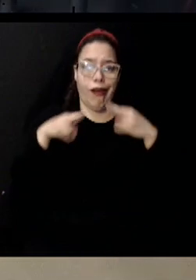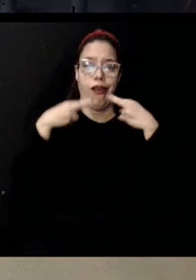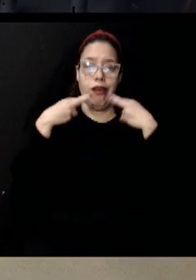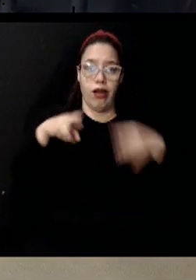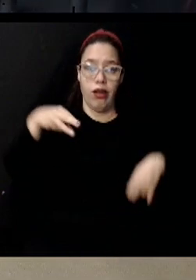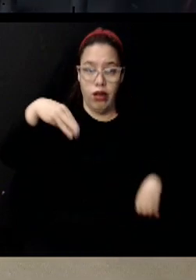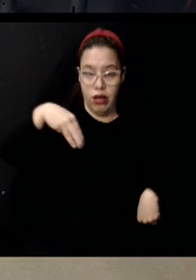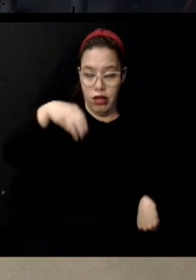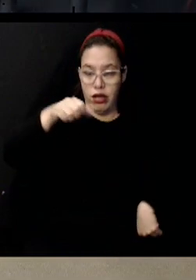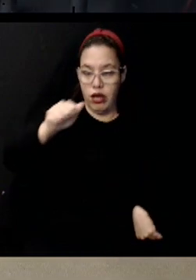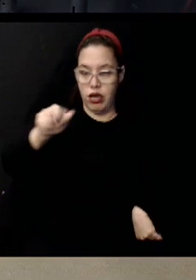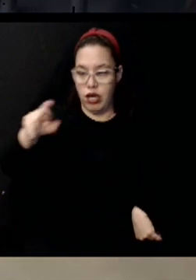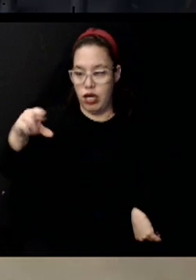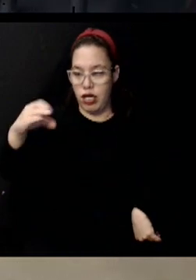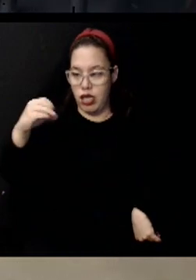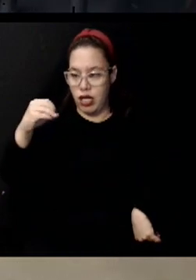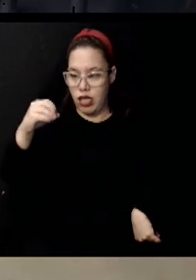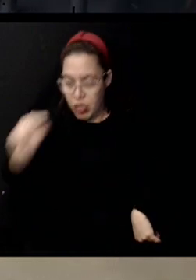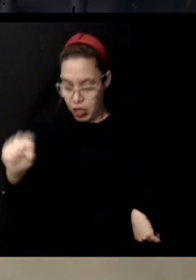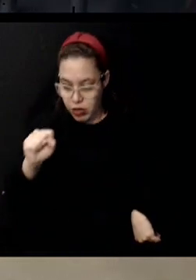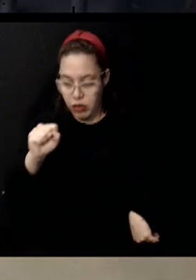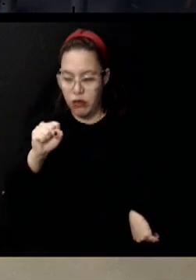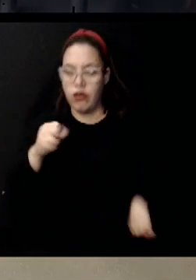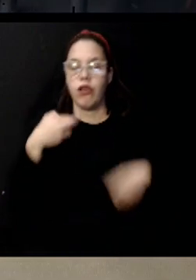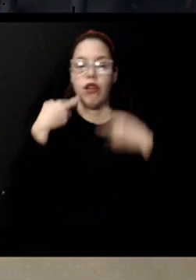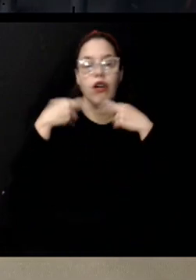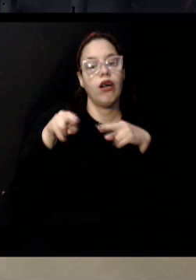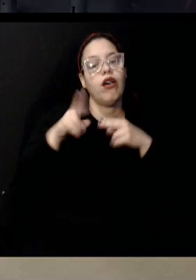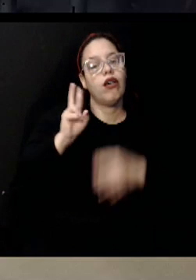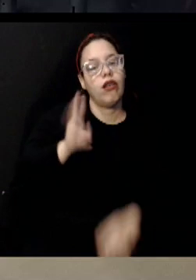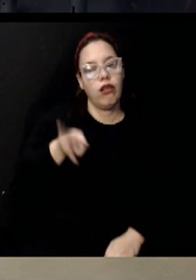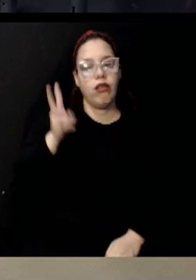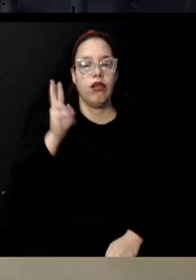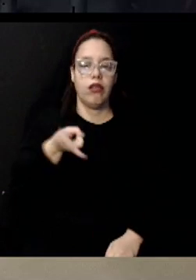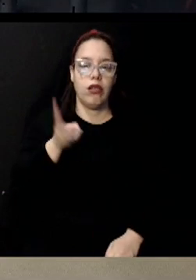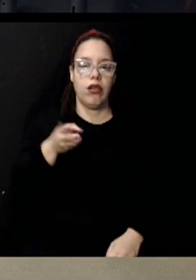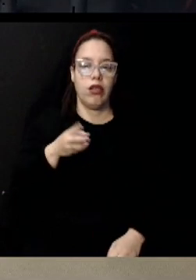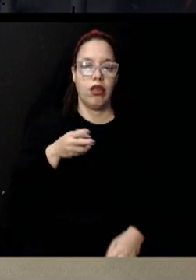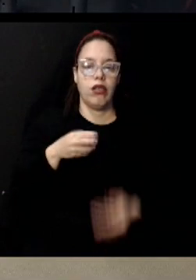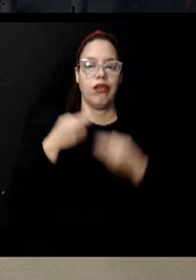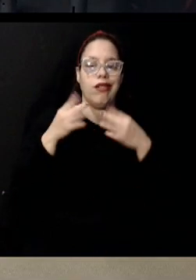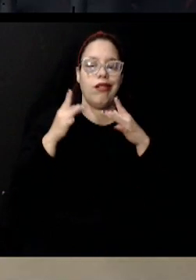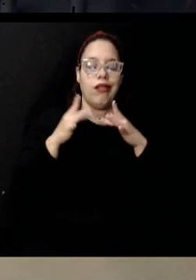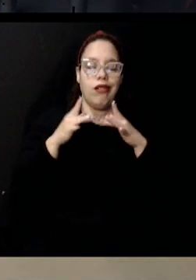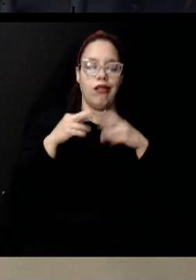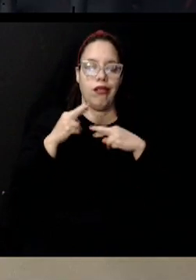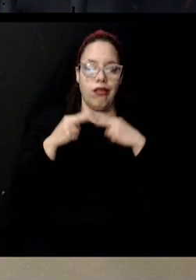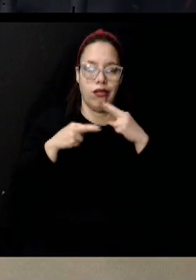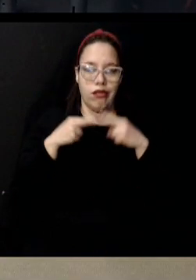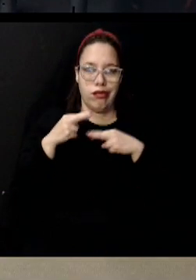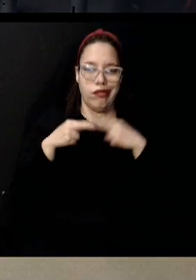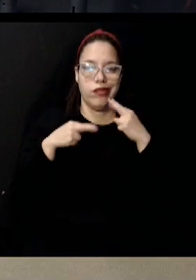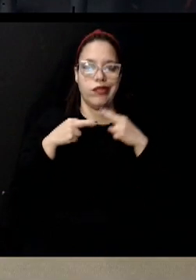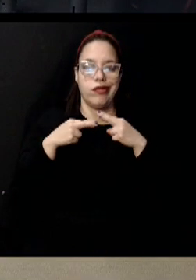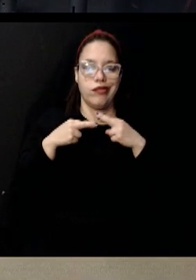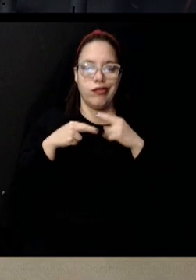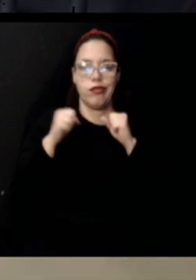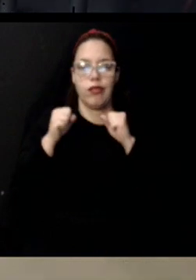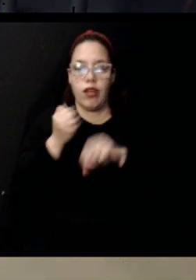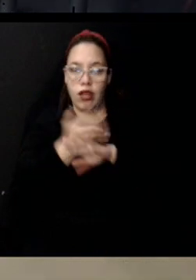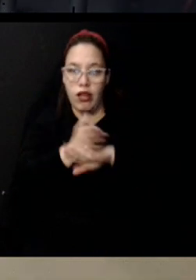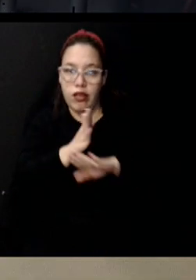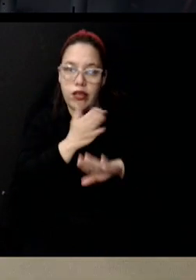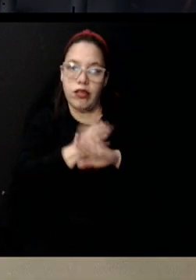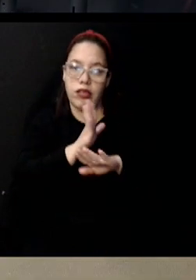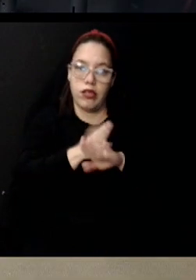do Jardim Nova Europa, reclamação constante desgasta relacionamentos? muito. Que passos uhum. a gente pode preservar, ajuda